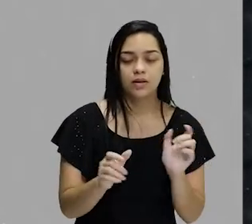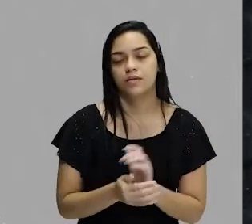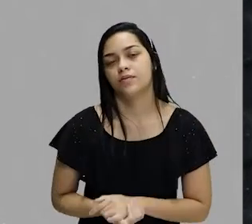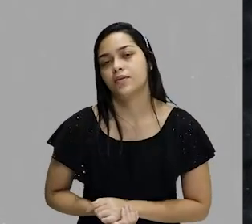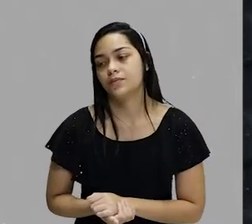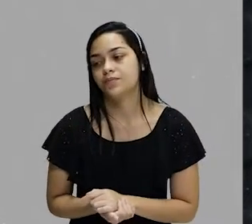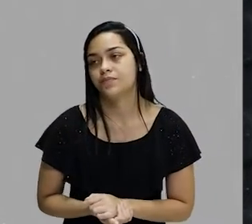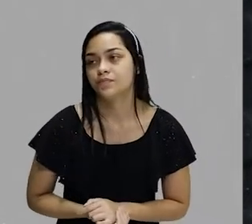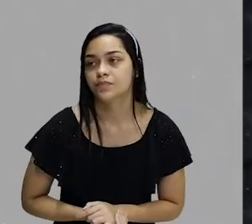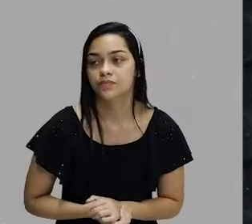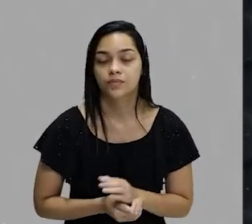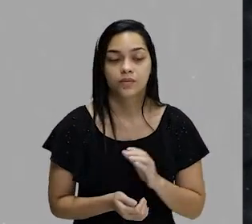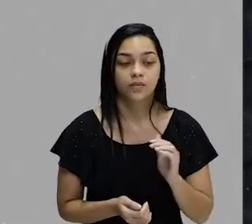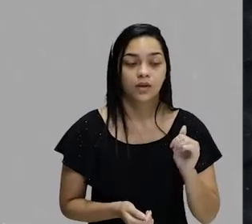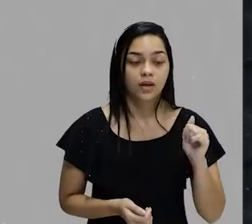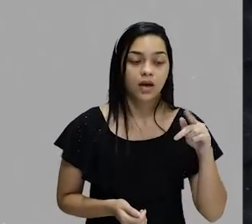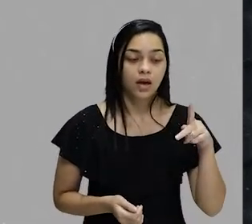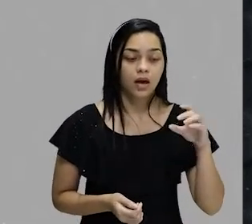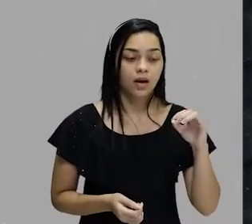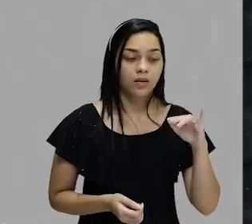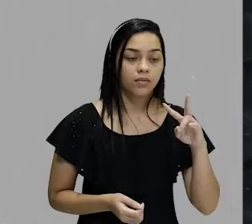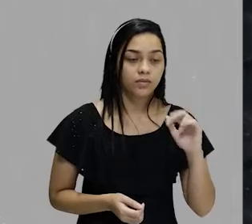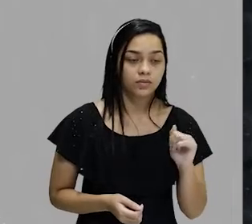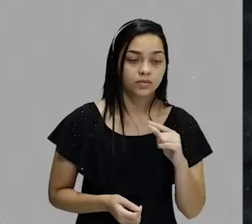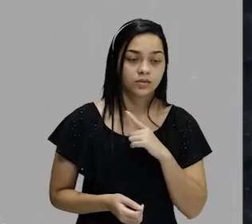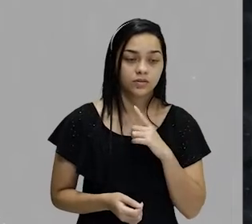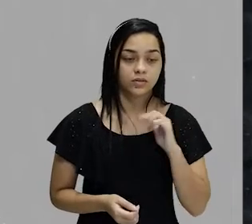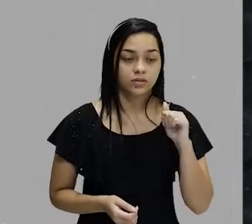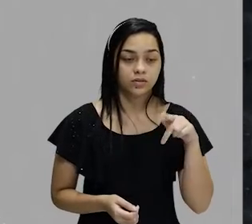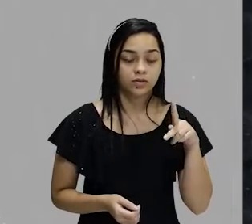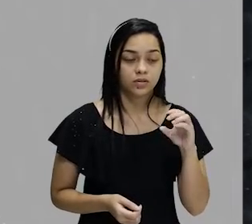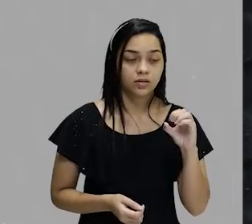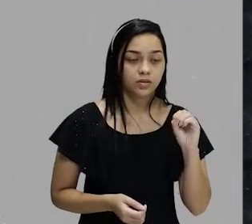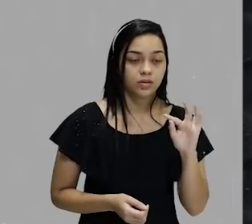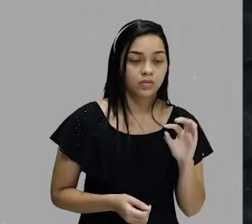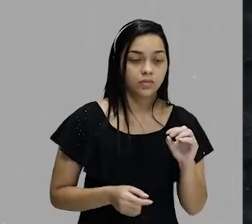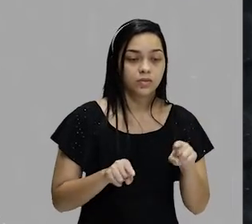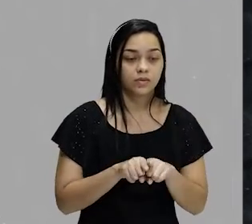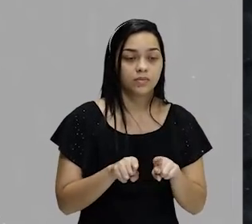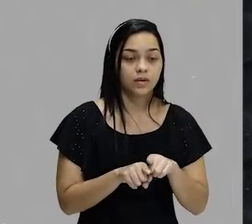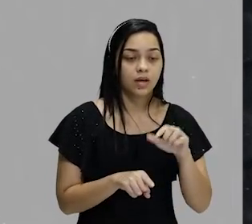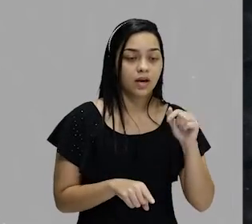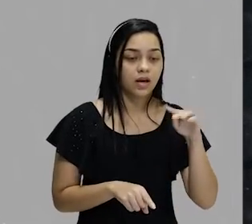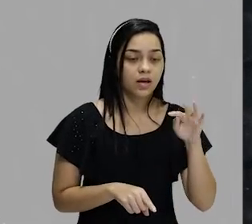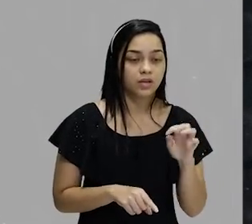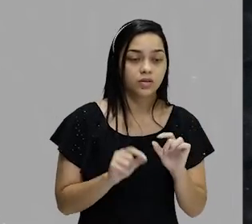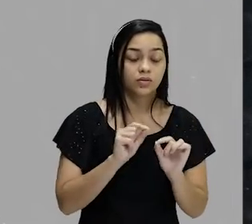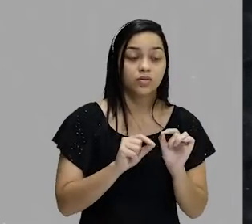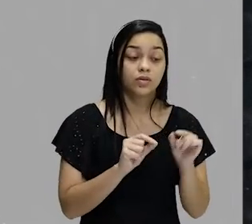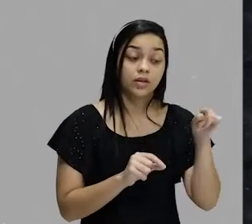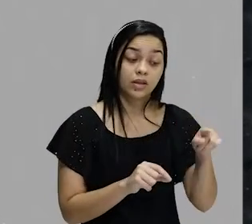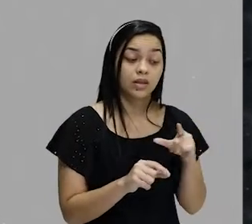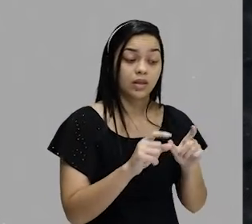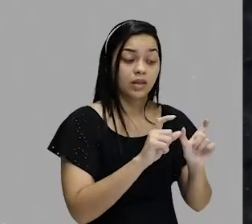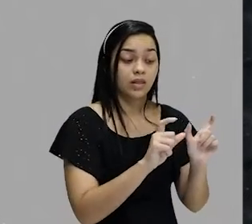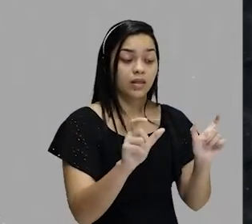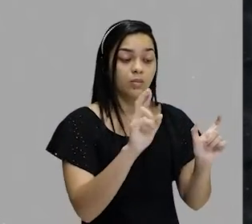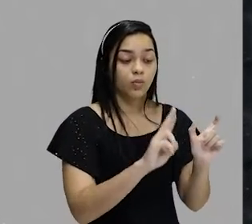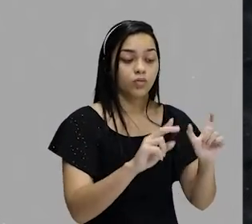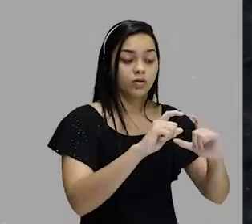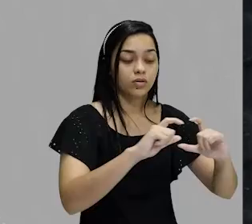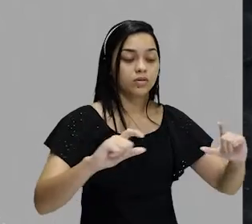transitiva. Apositiva, função de aposto. Agente da passiva é aquele termo na